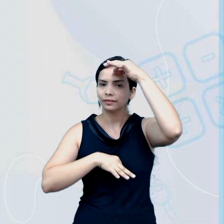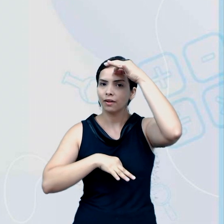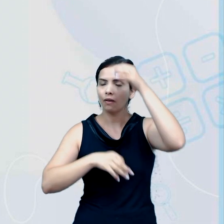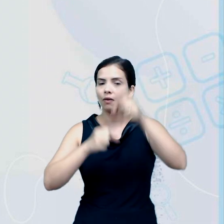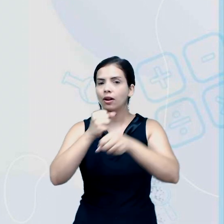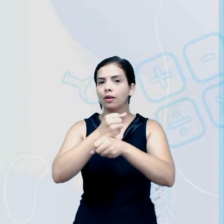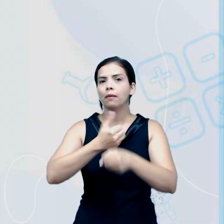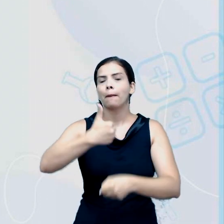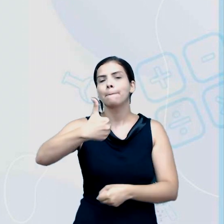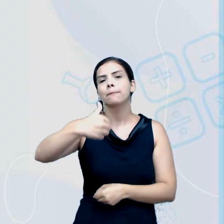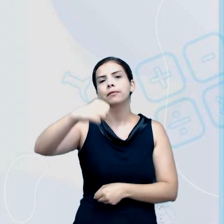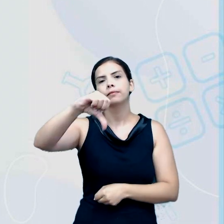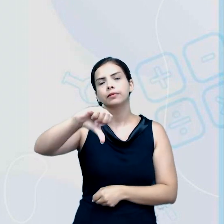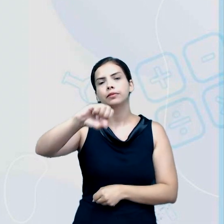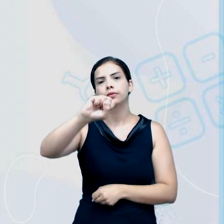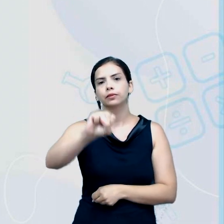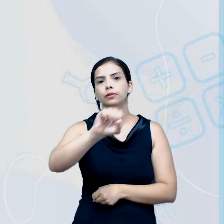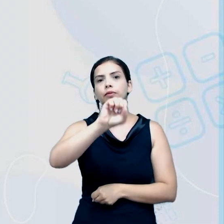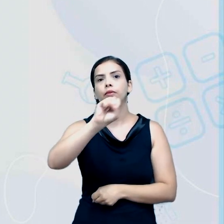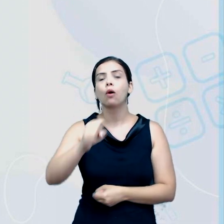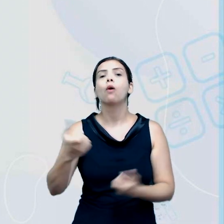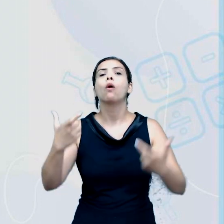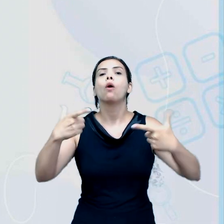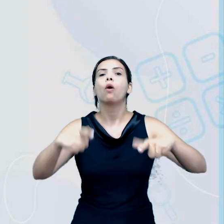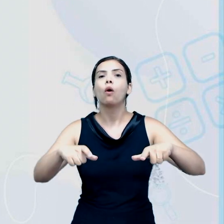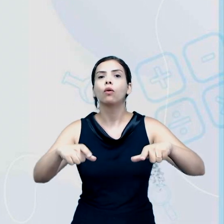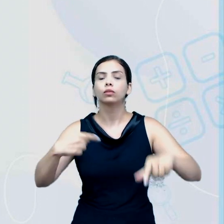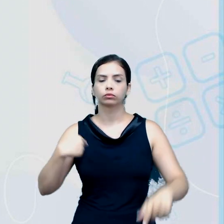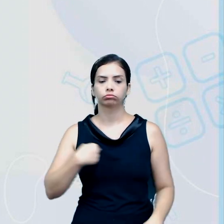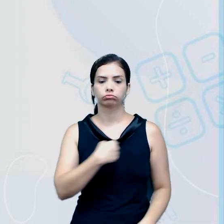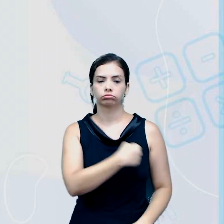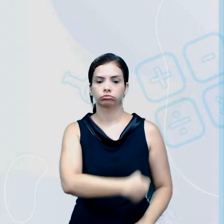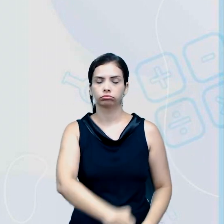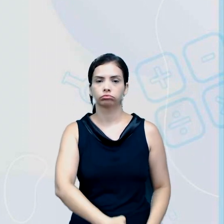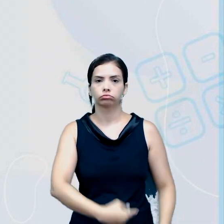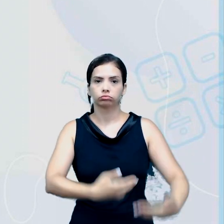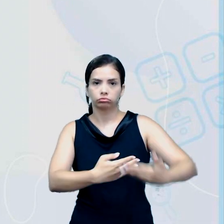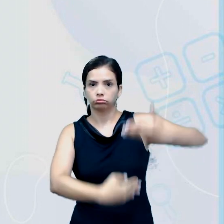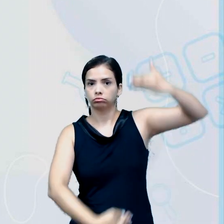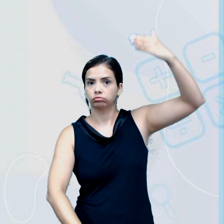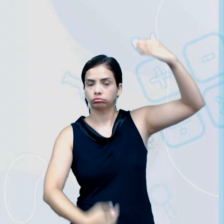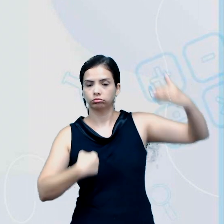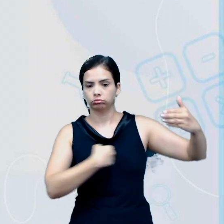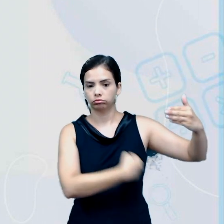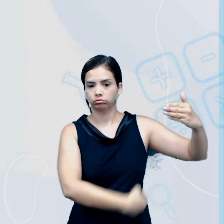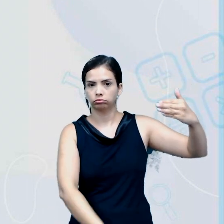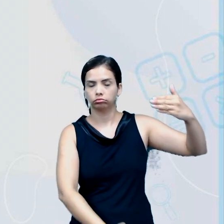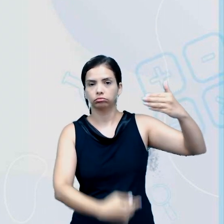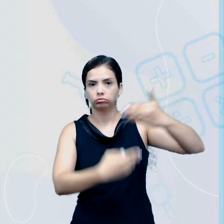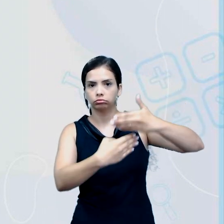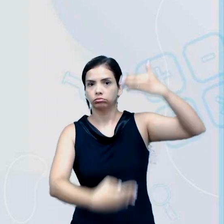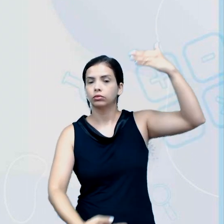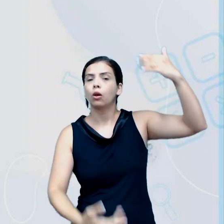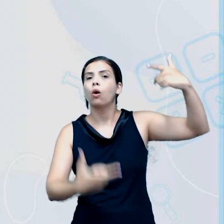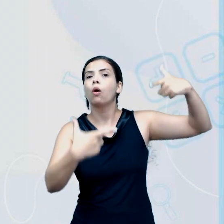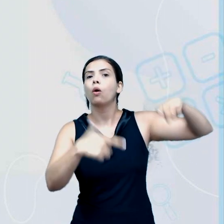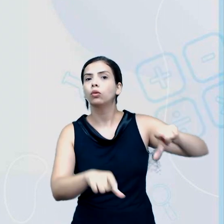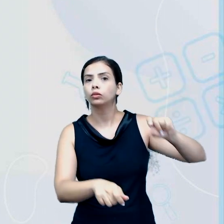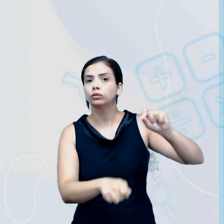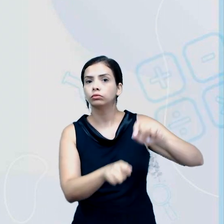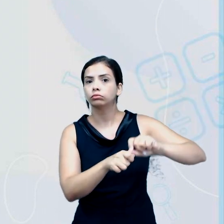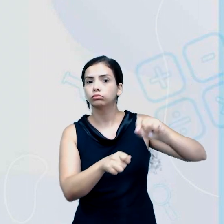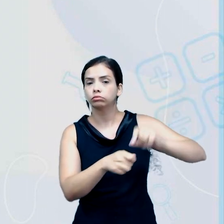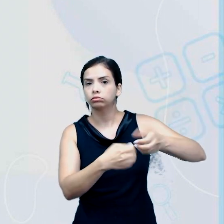1988 na Muralha da China para vocês terem uma ideia a Muralha da China é um a única